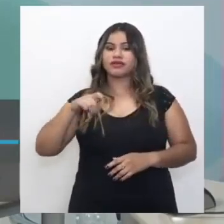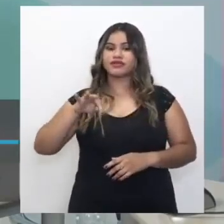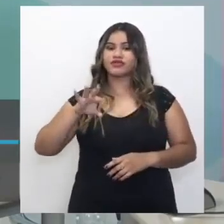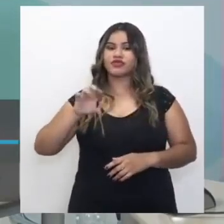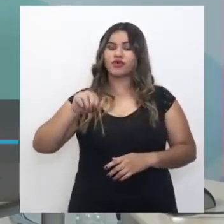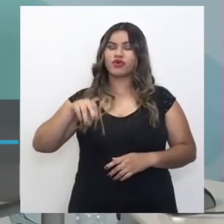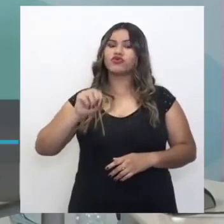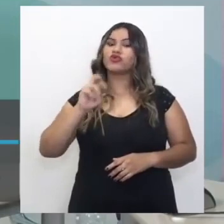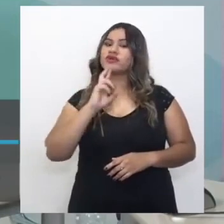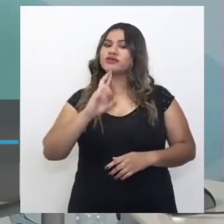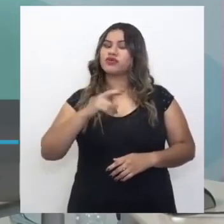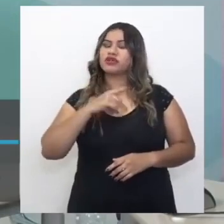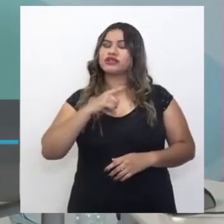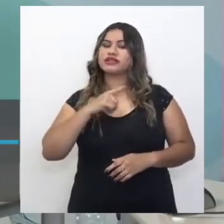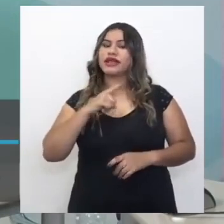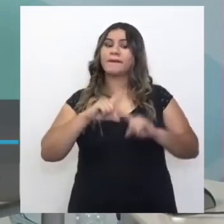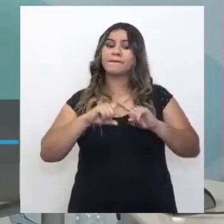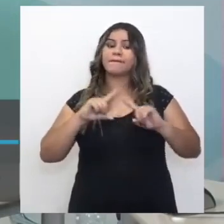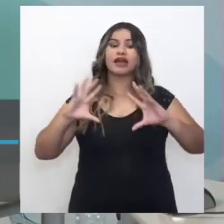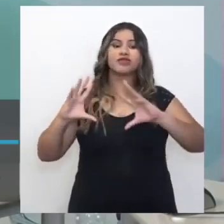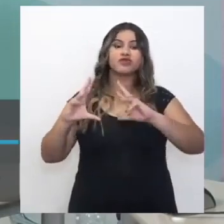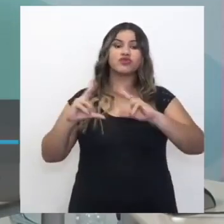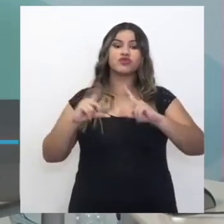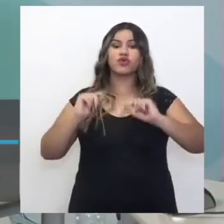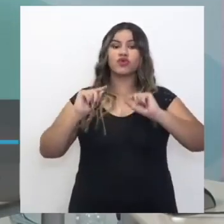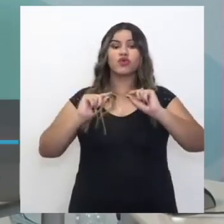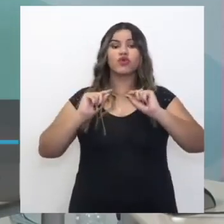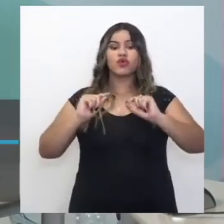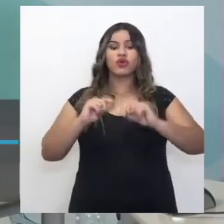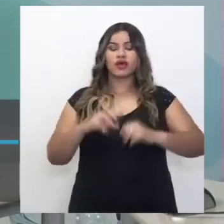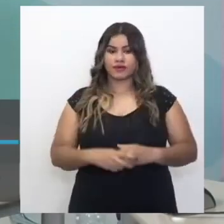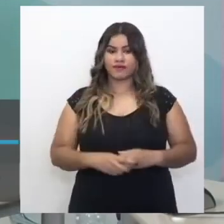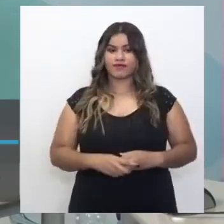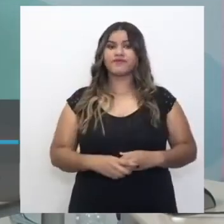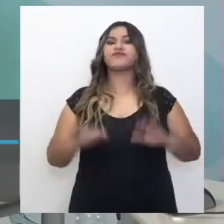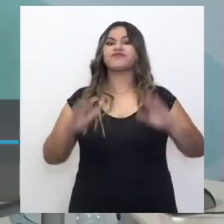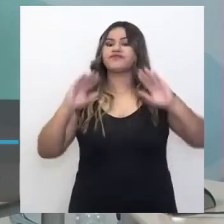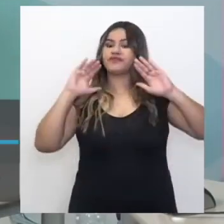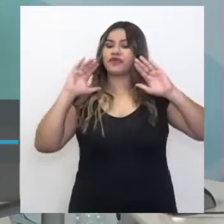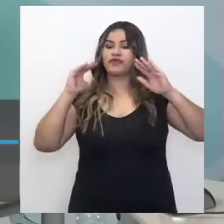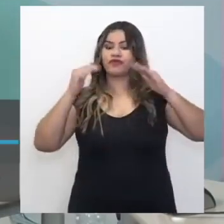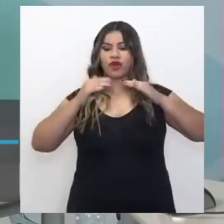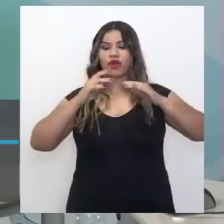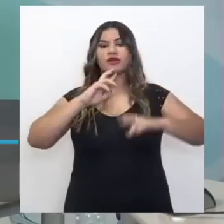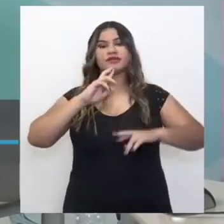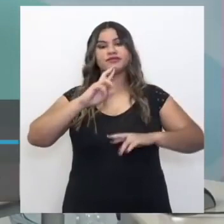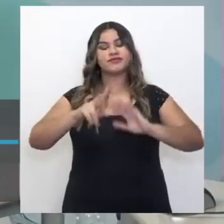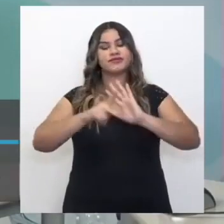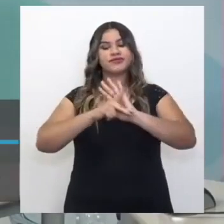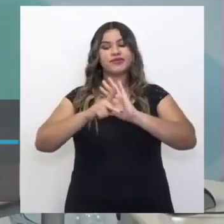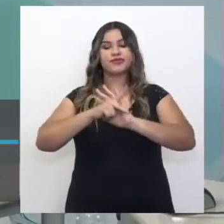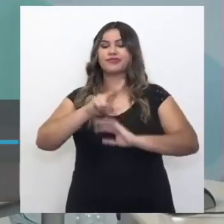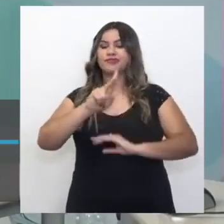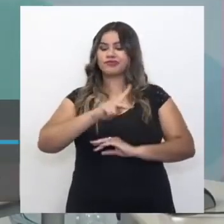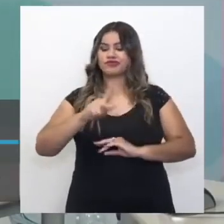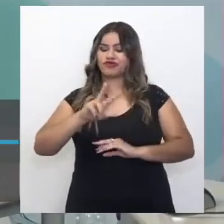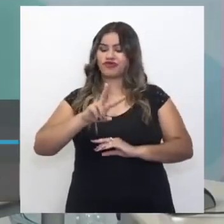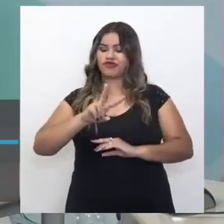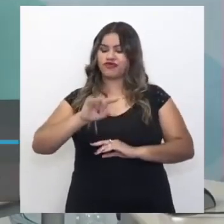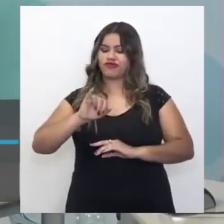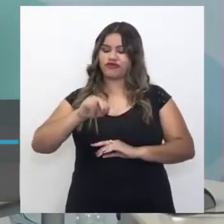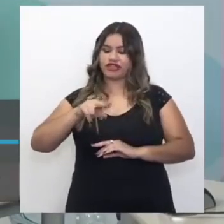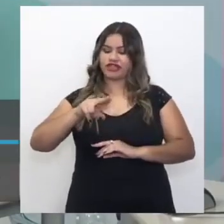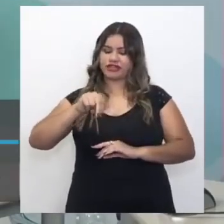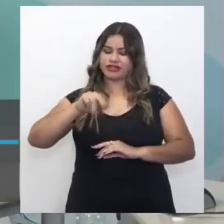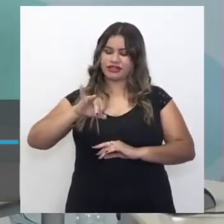algumas respostas, mas todas elas são direcionadas conforme a resposta do professor Vinícius, que traz aí